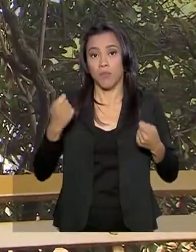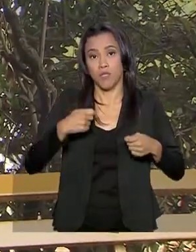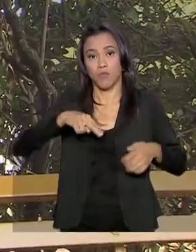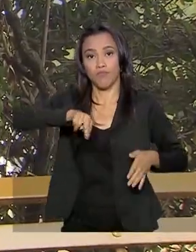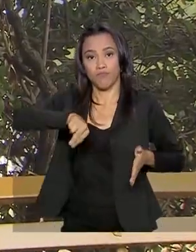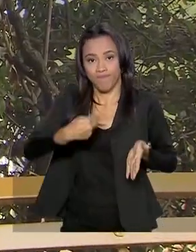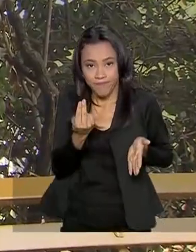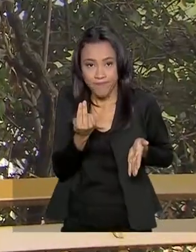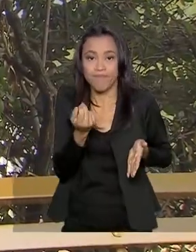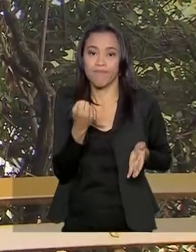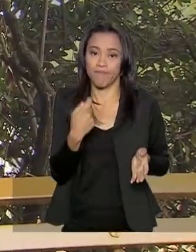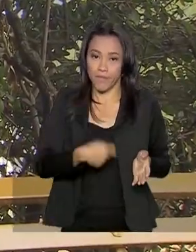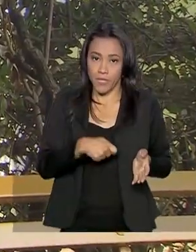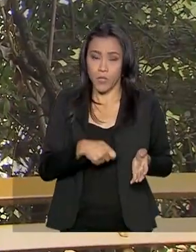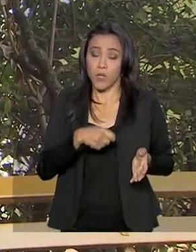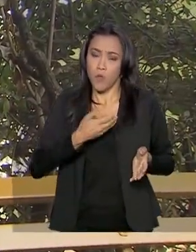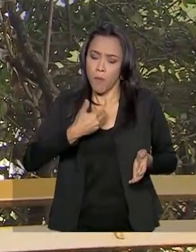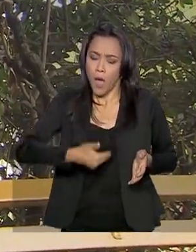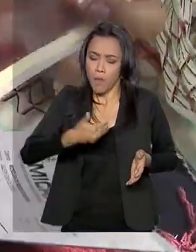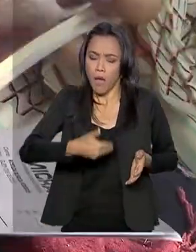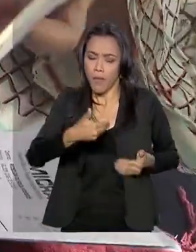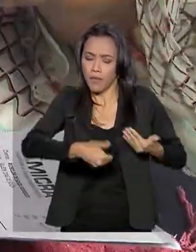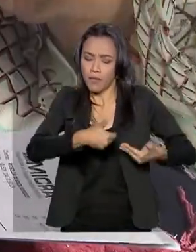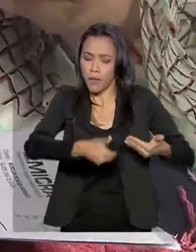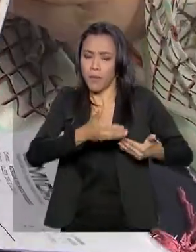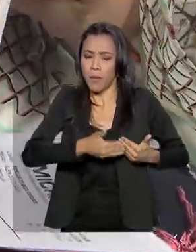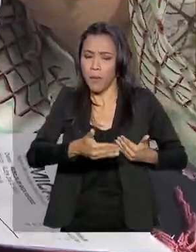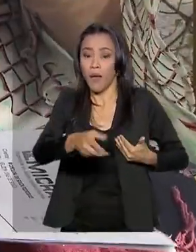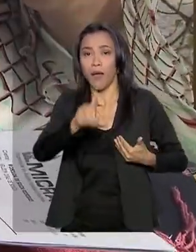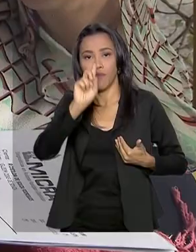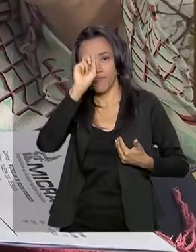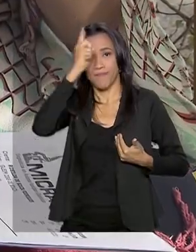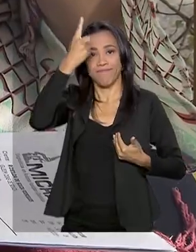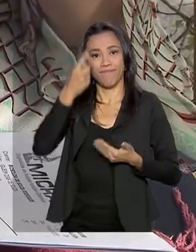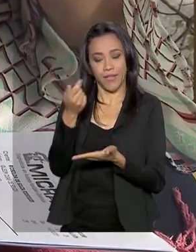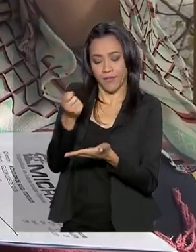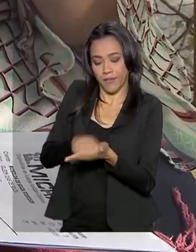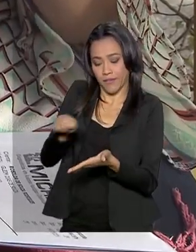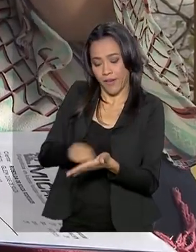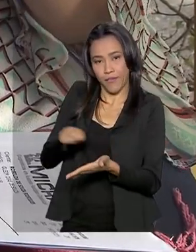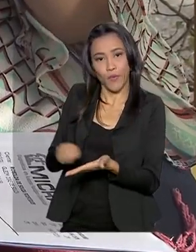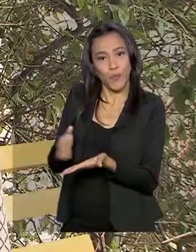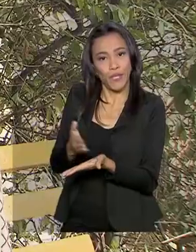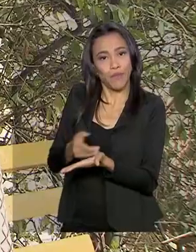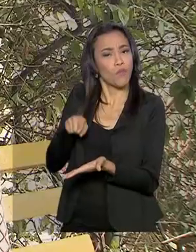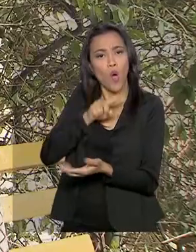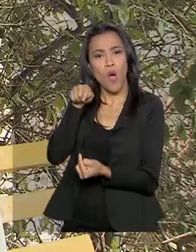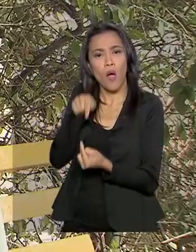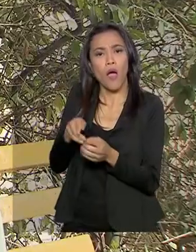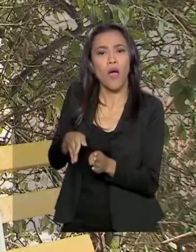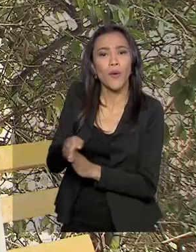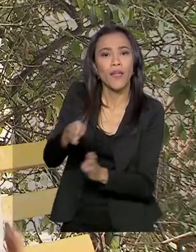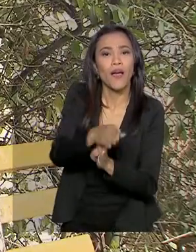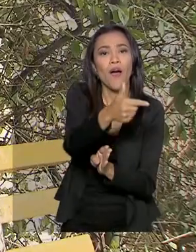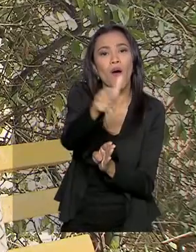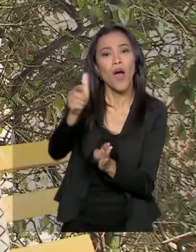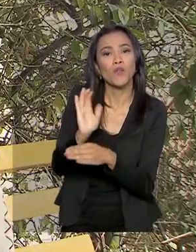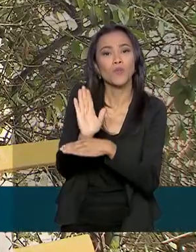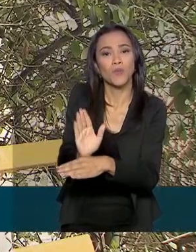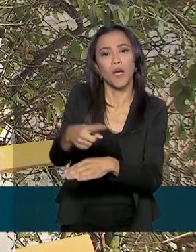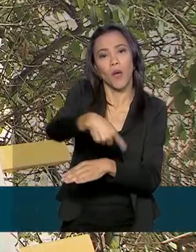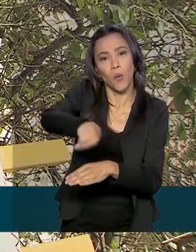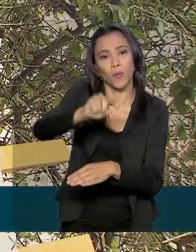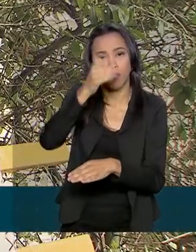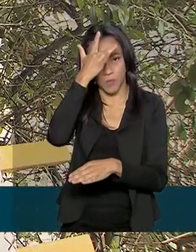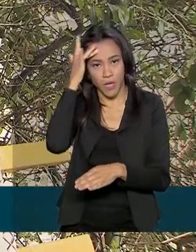um dos seios no processo de tratamento da doença e escrever um livro para ajudar outras mulheres para que elas entendam que